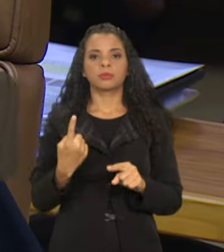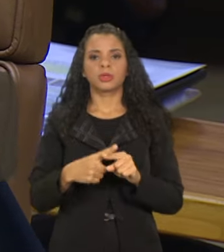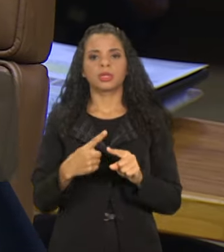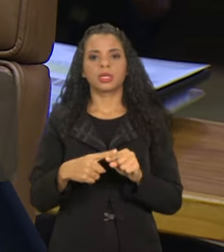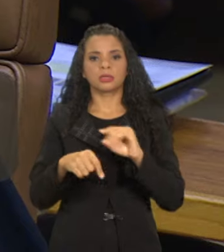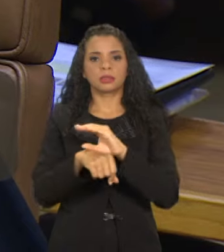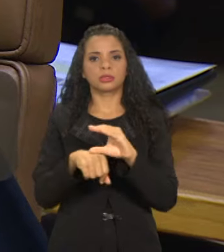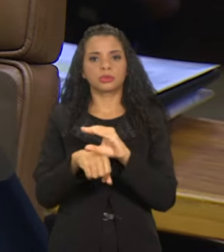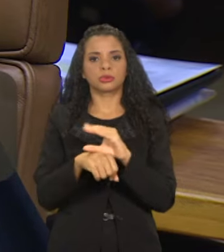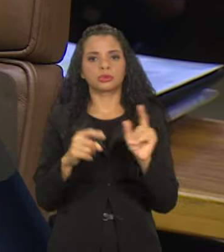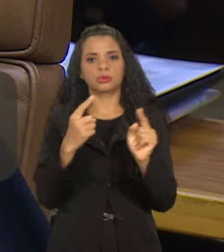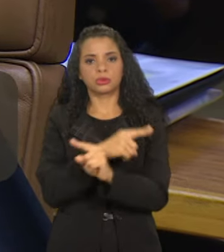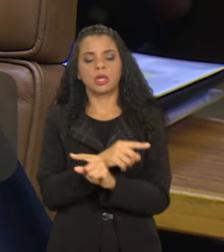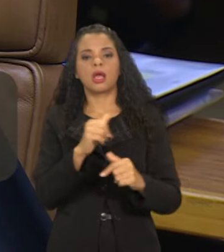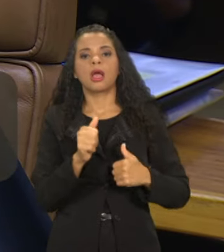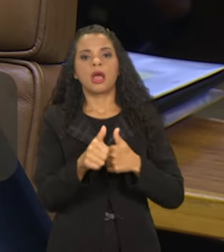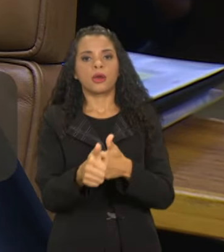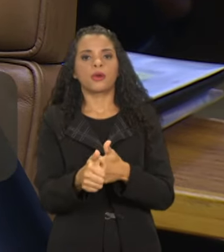acompanho apenas